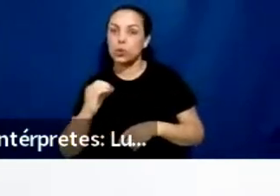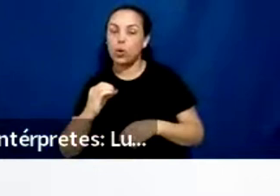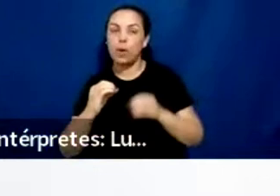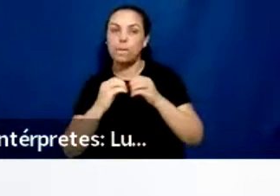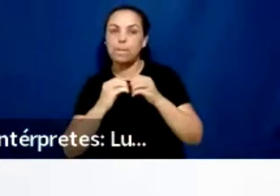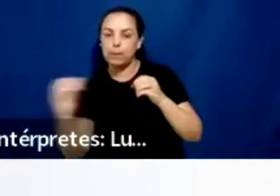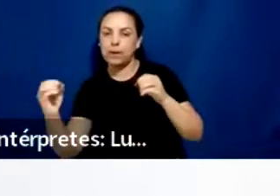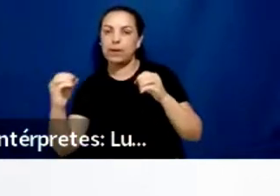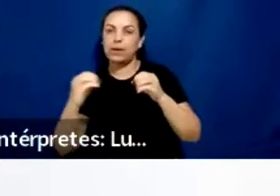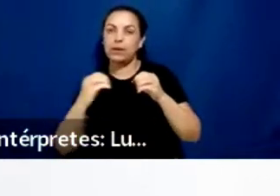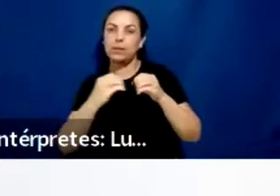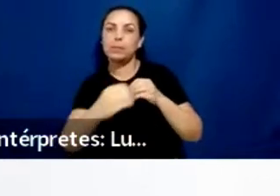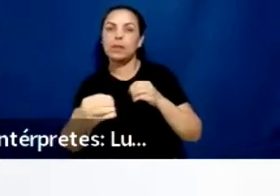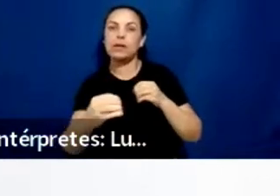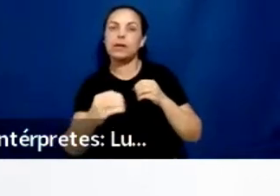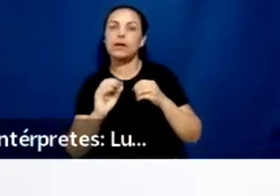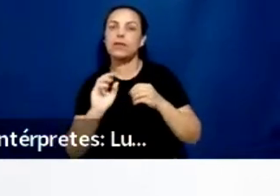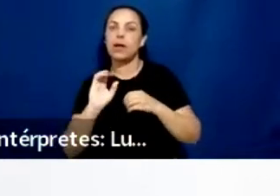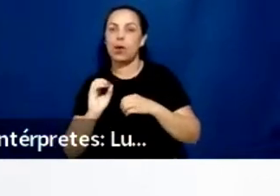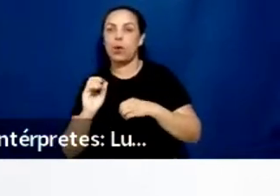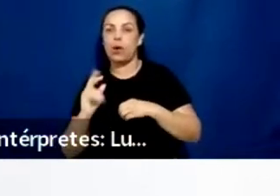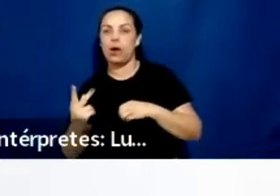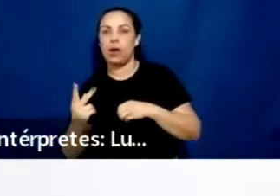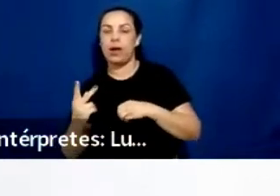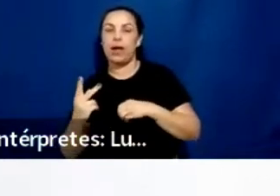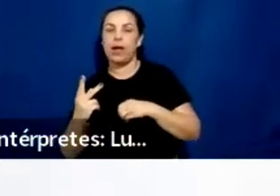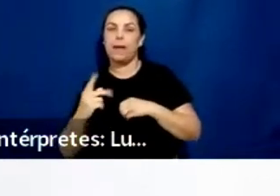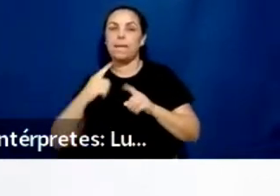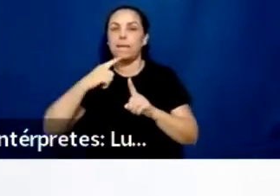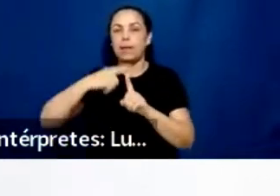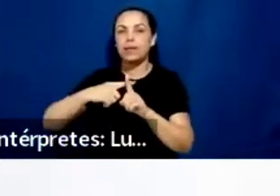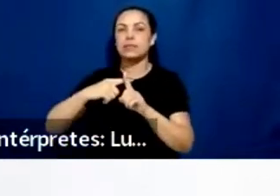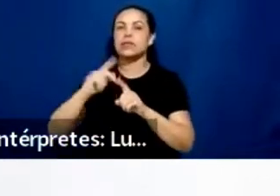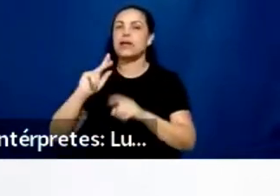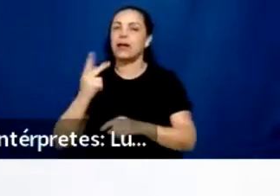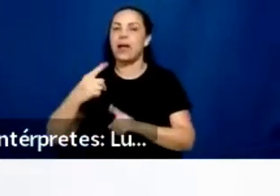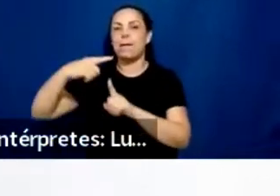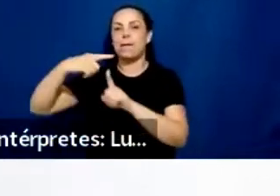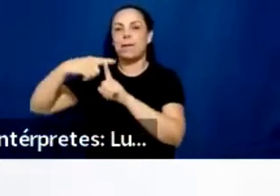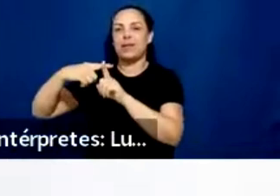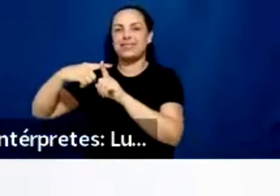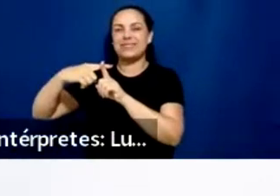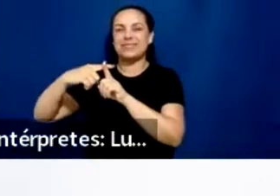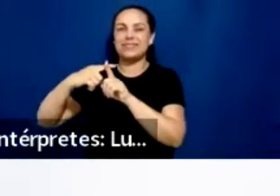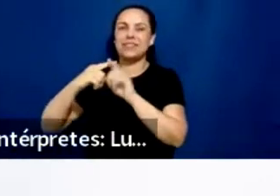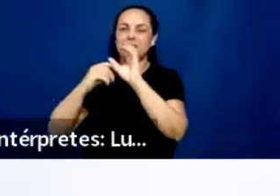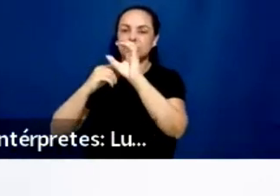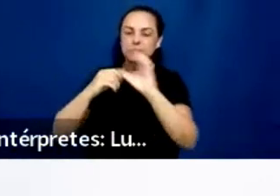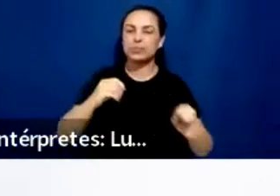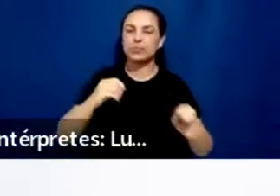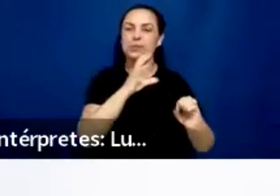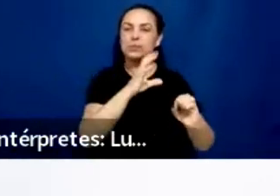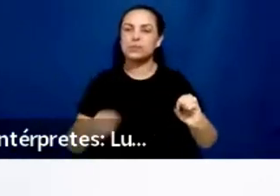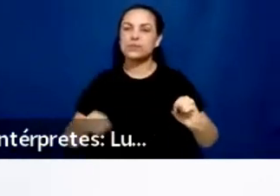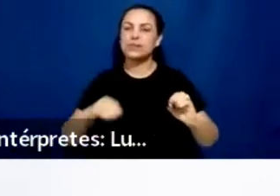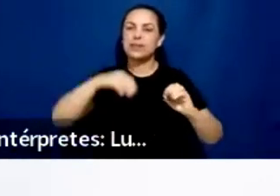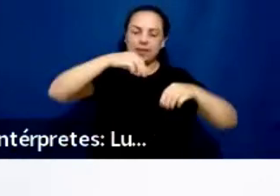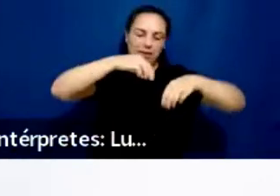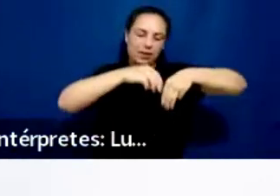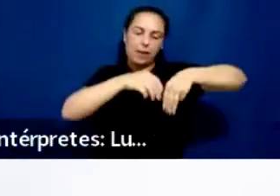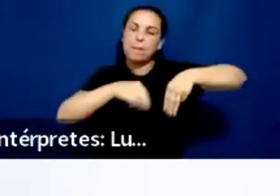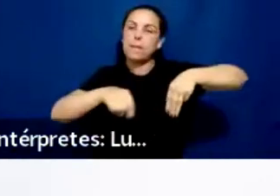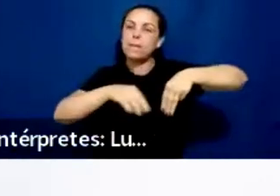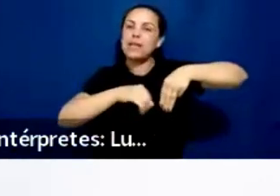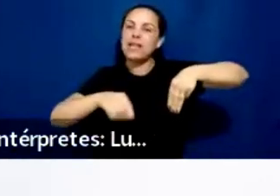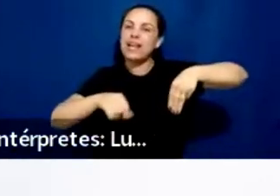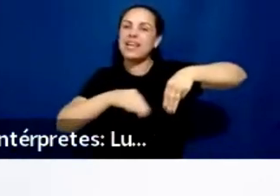minerais presentes na água. Nesse caso, nós estamos falando sobre cálcio e magnésio, que são os minerais que nós estamos